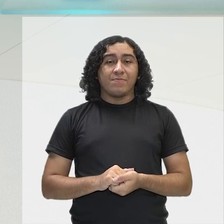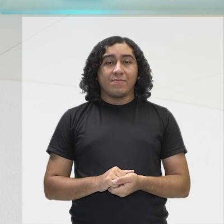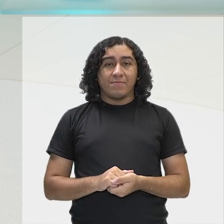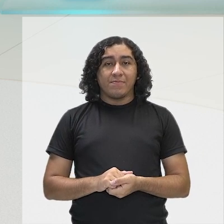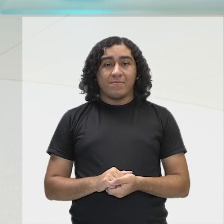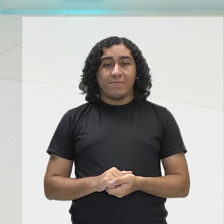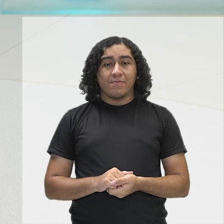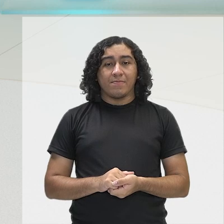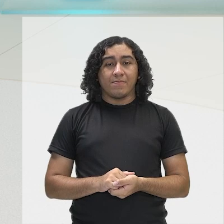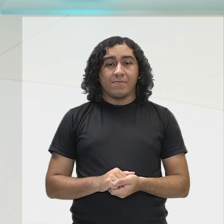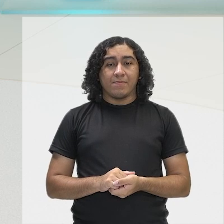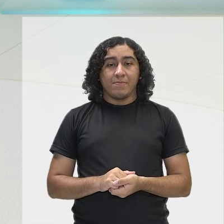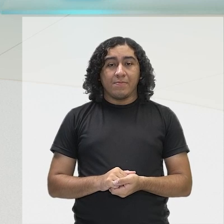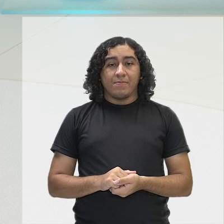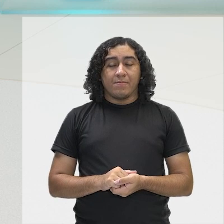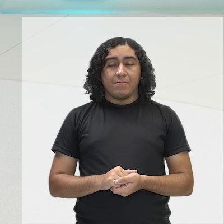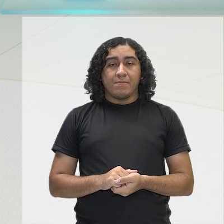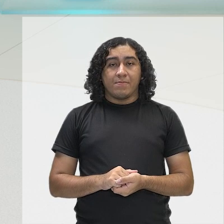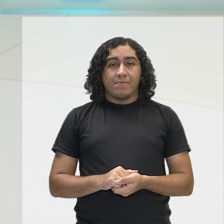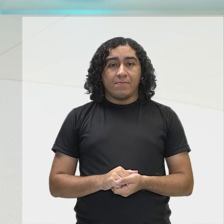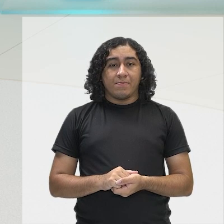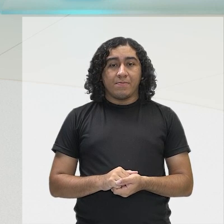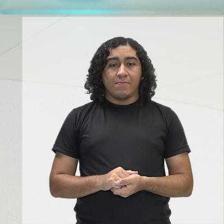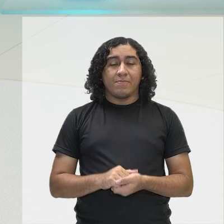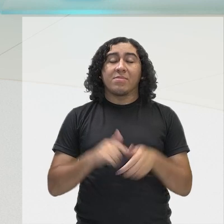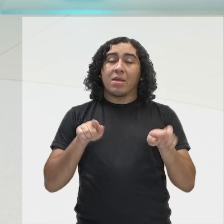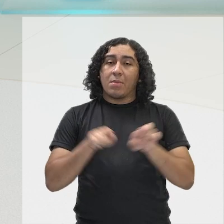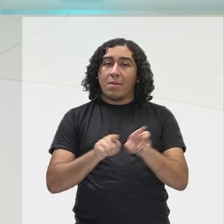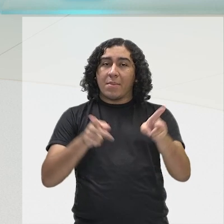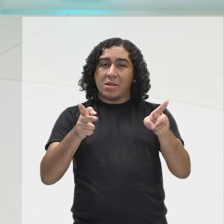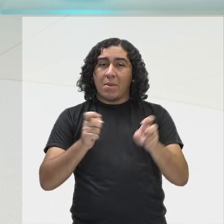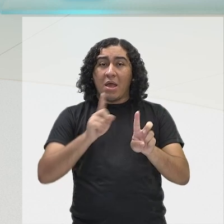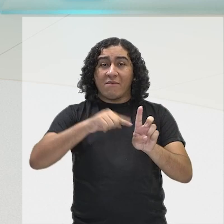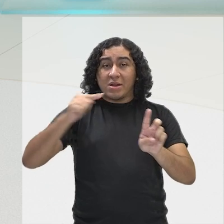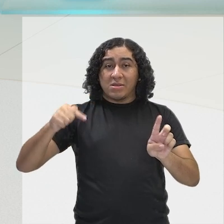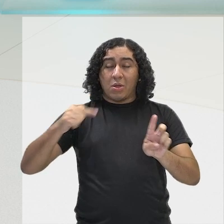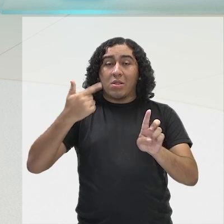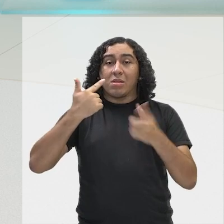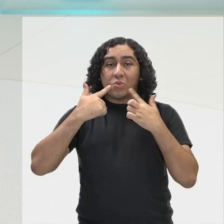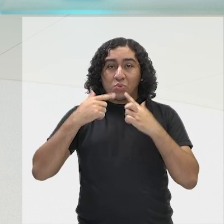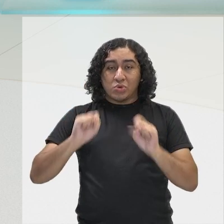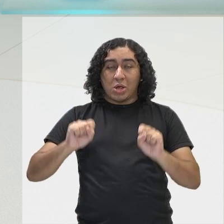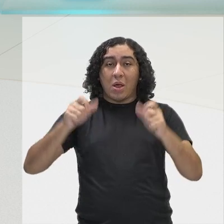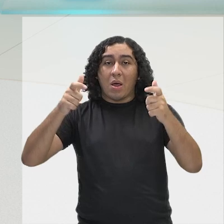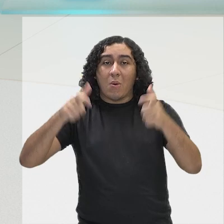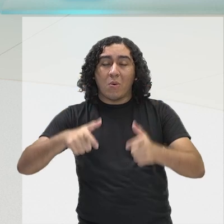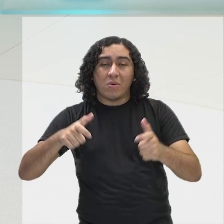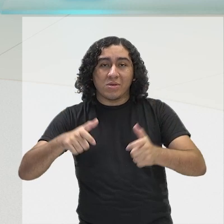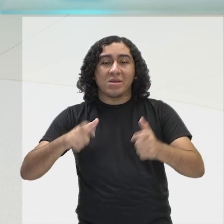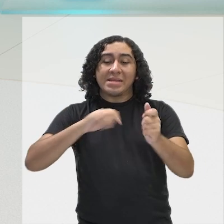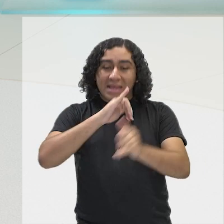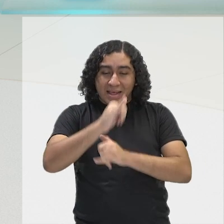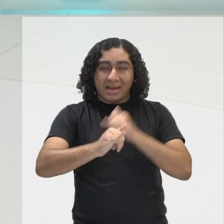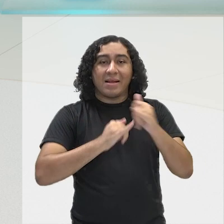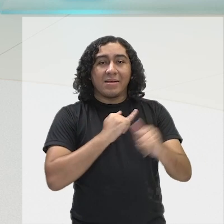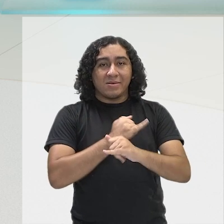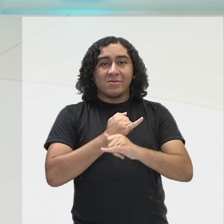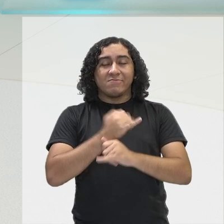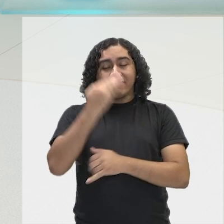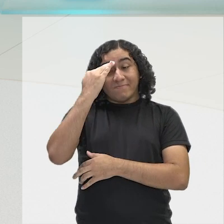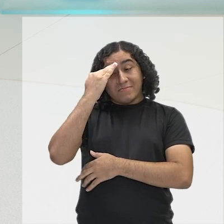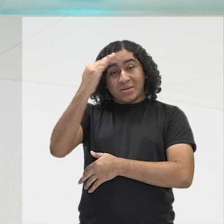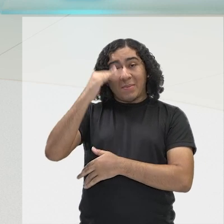palavras diferentes. E também vimos aí essa variação linguística que acontece na internet,